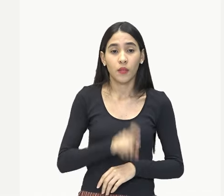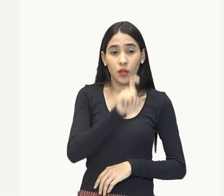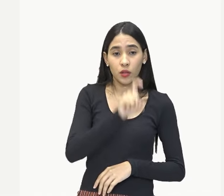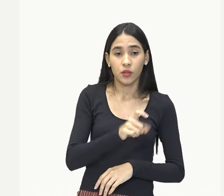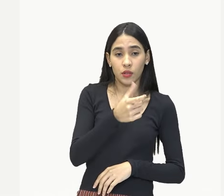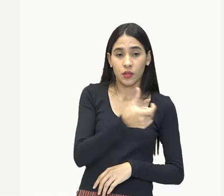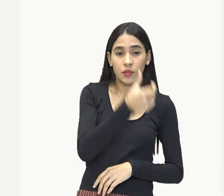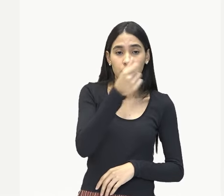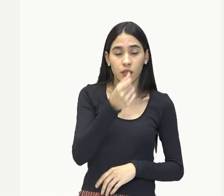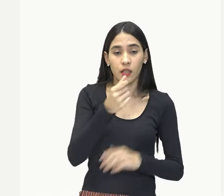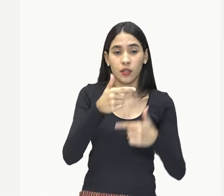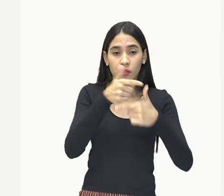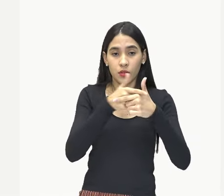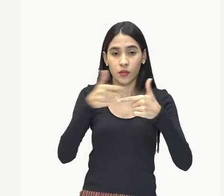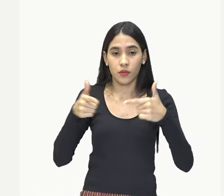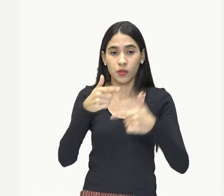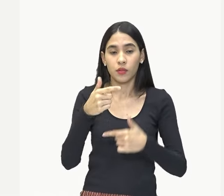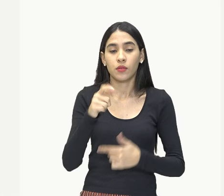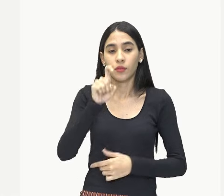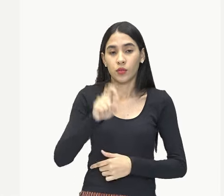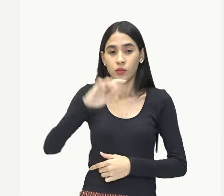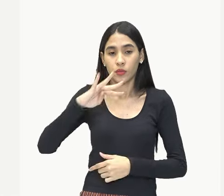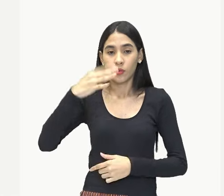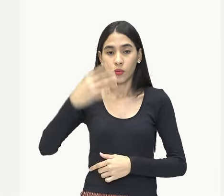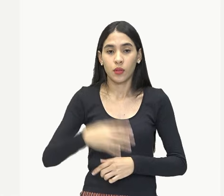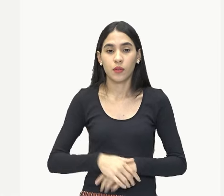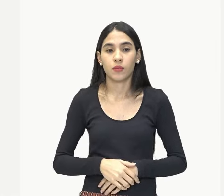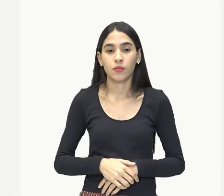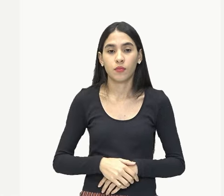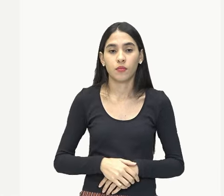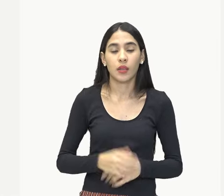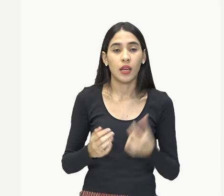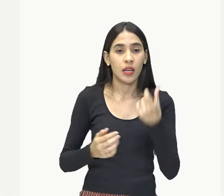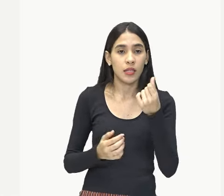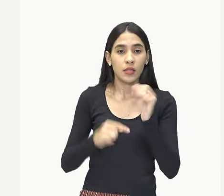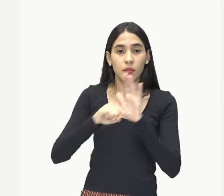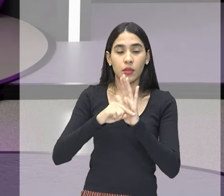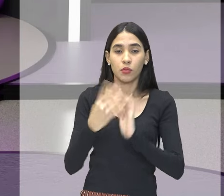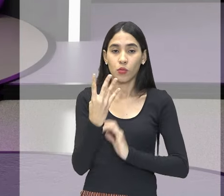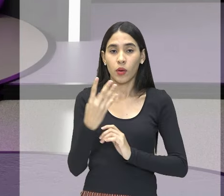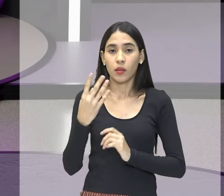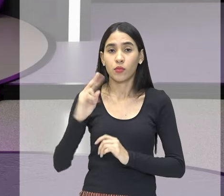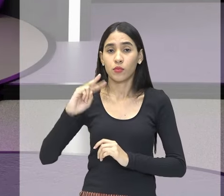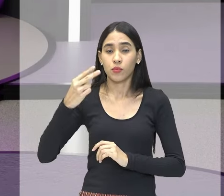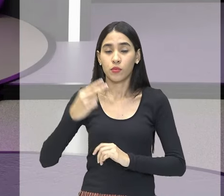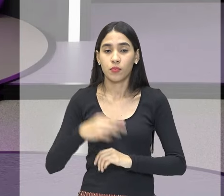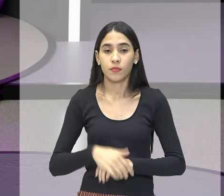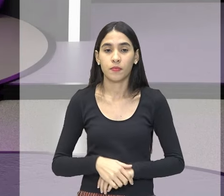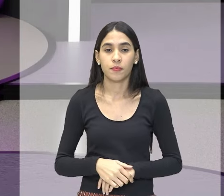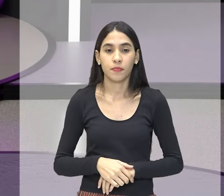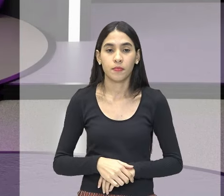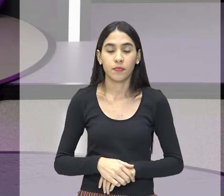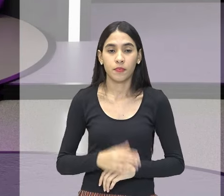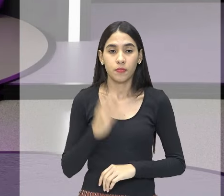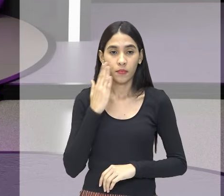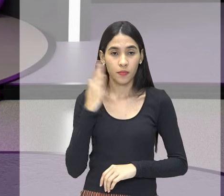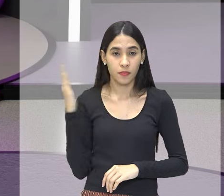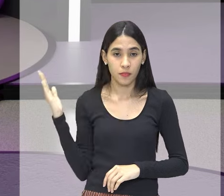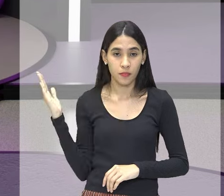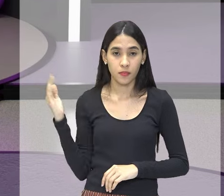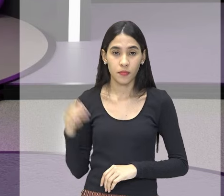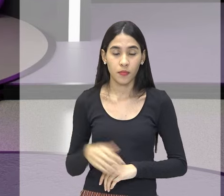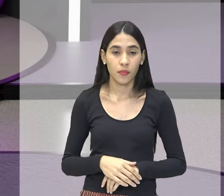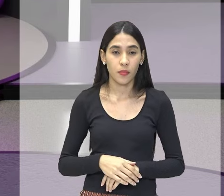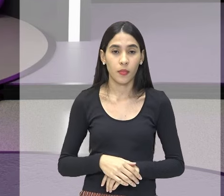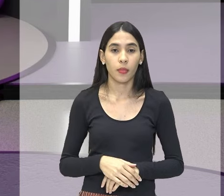literal, repito, x, 6 menos 4, 2, x ao quadrado. Avançando aqui nas nossas